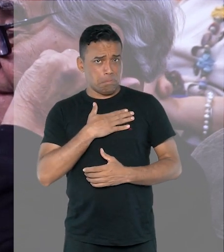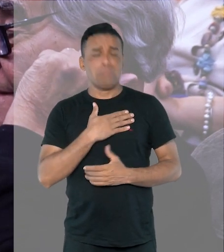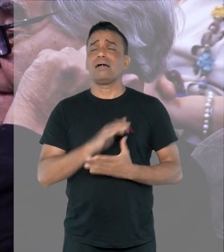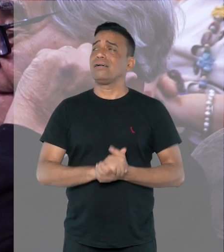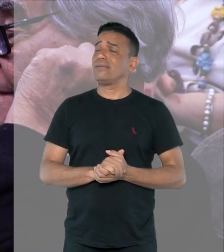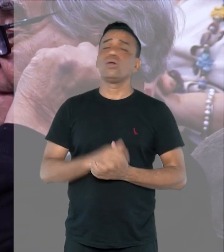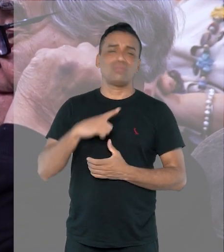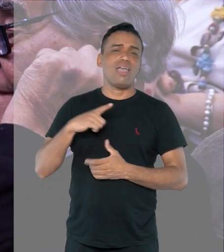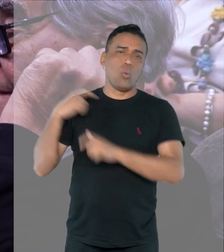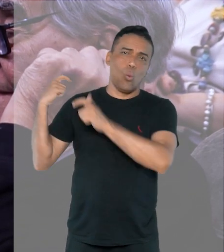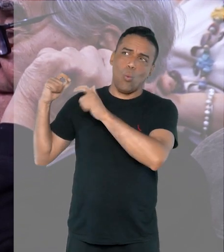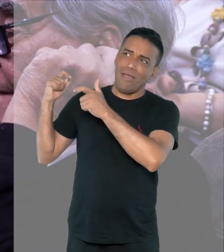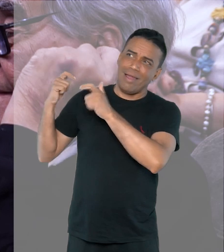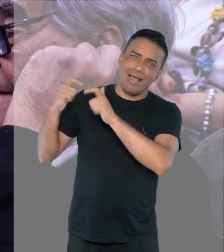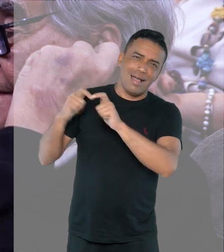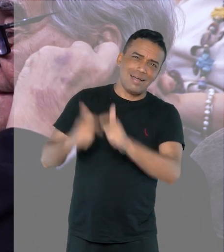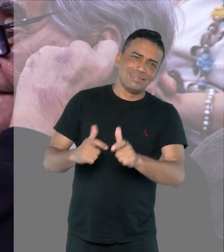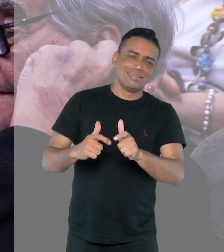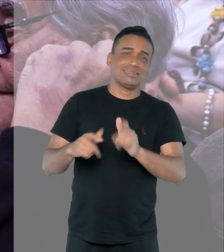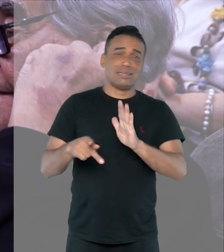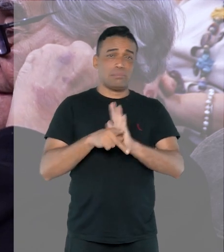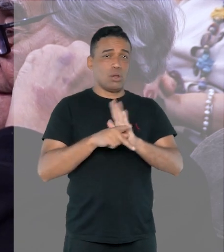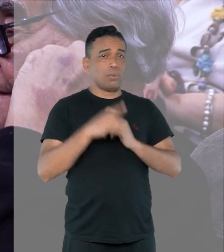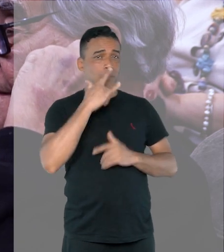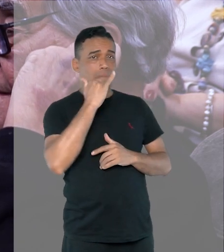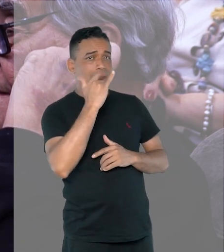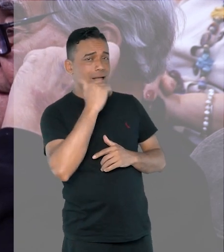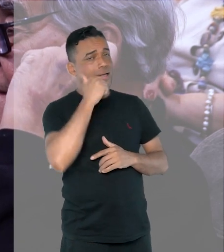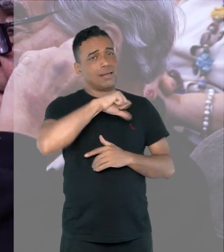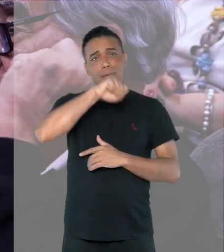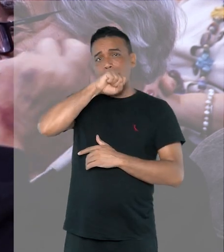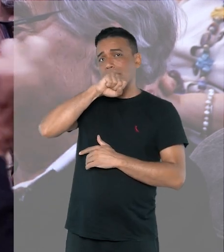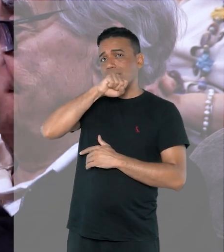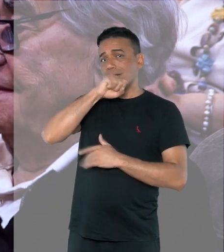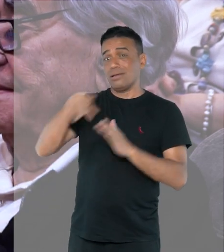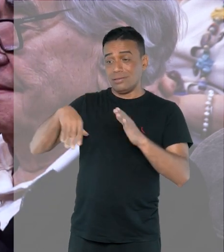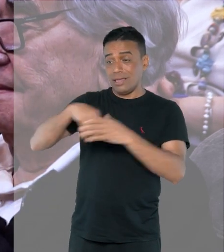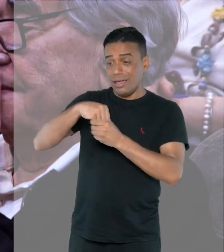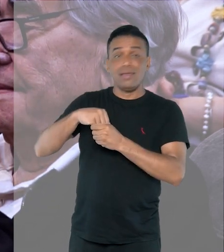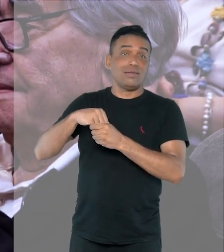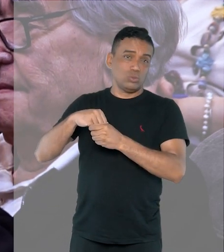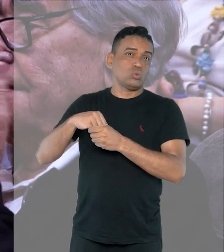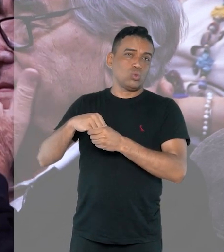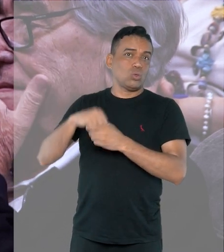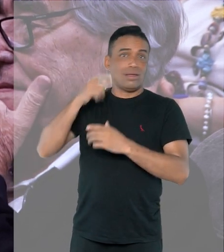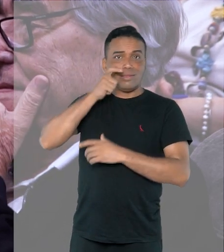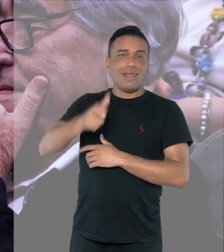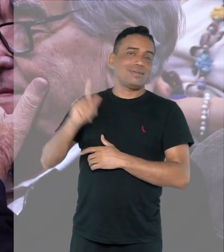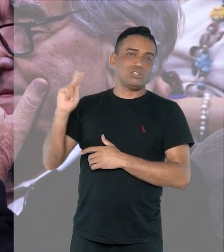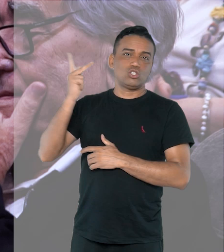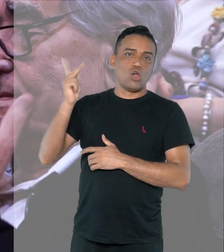eu tenho uma herança, né, vindo do meu pai, dos meus pais, com relação à história do Brasil. É uma coisa